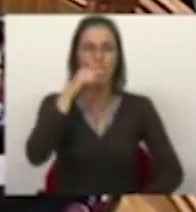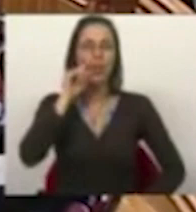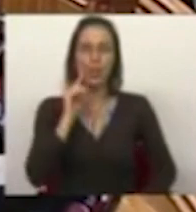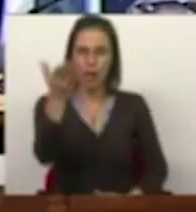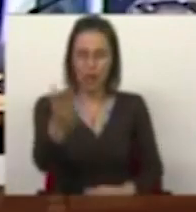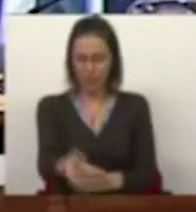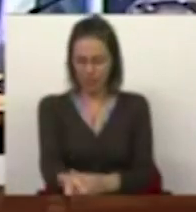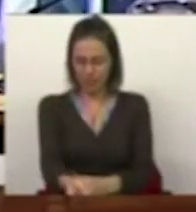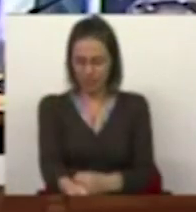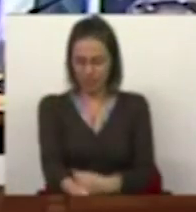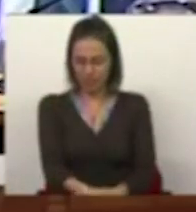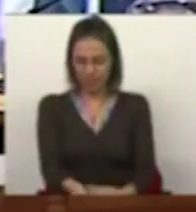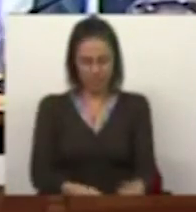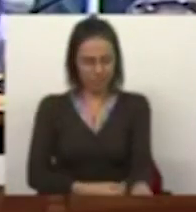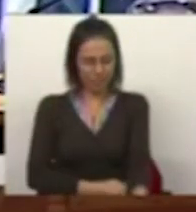legislatura.